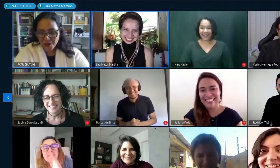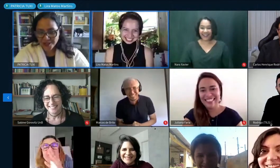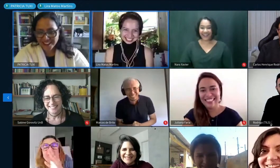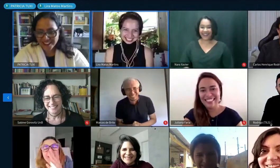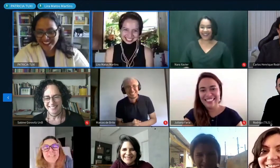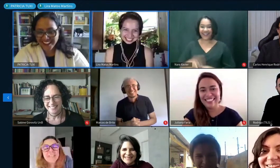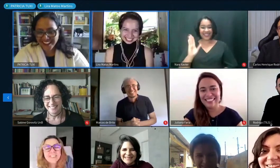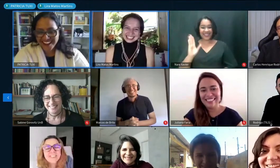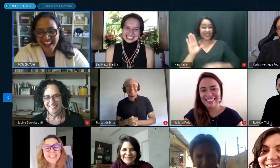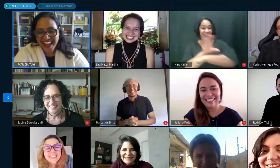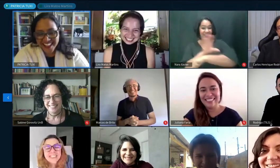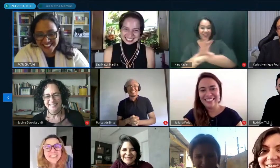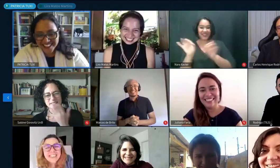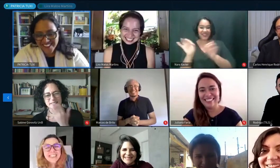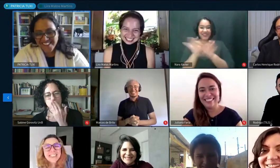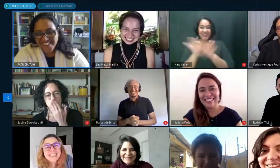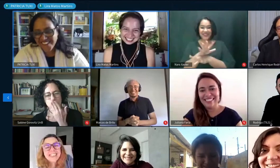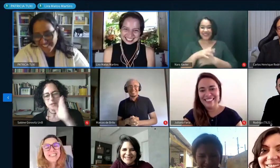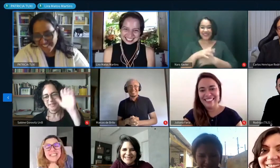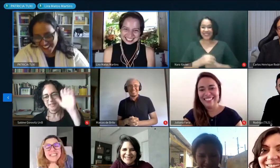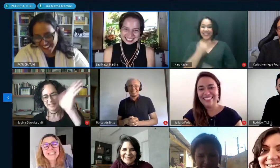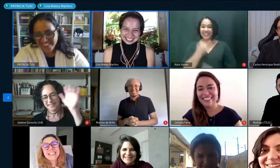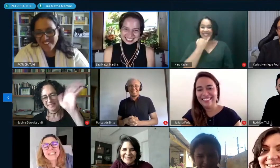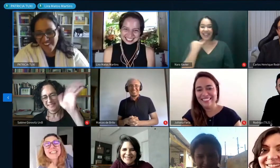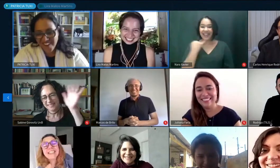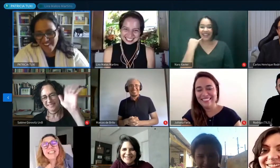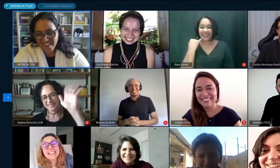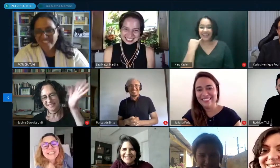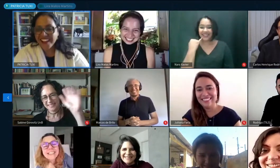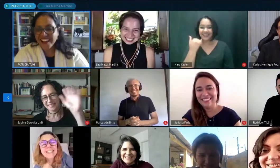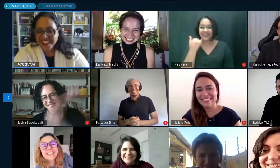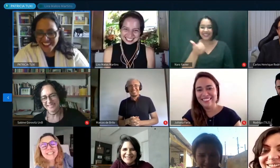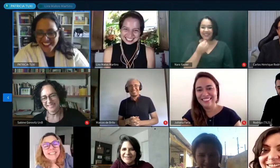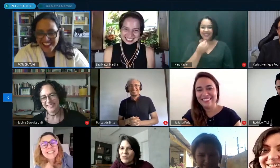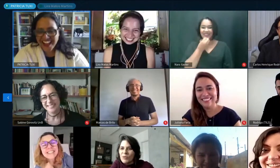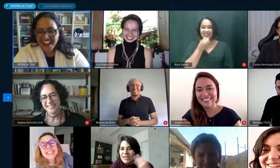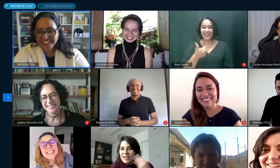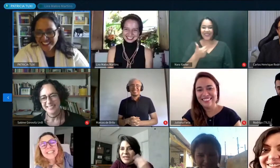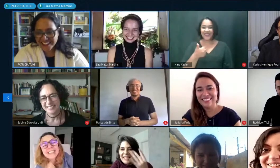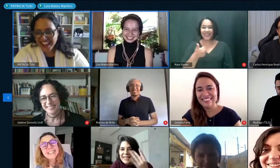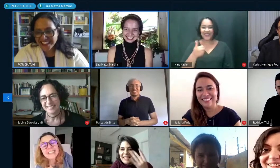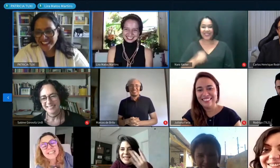já é um curso. Inácio! Que bom!